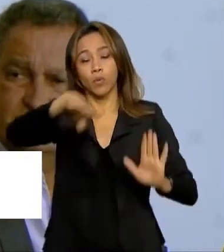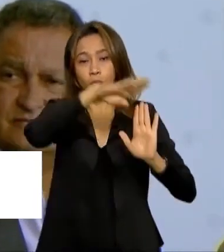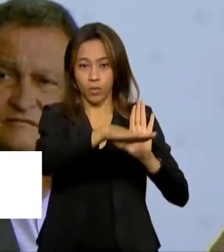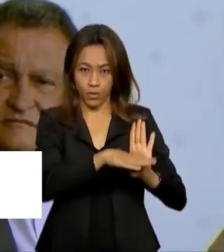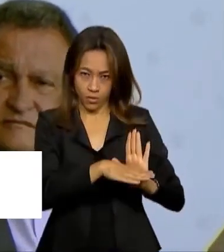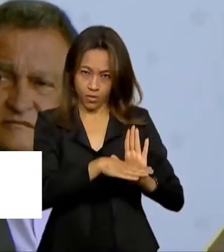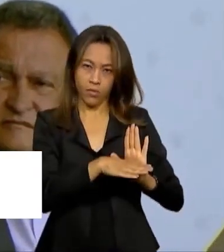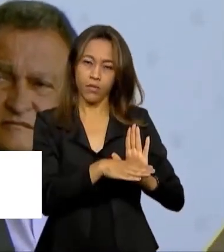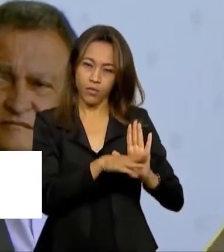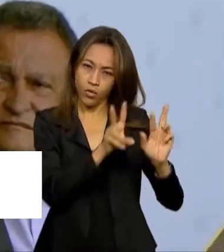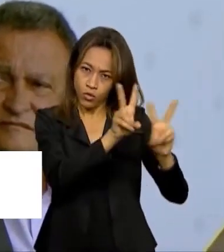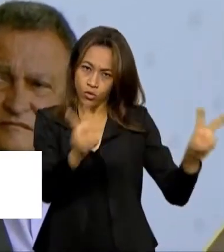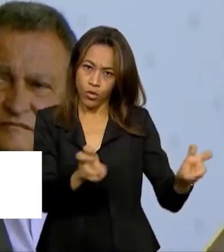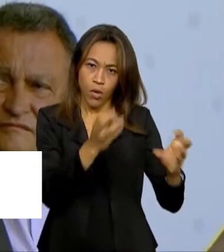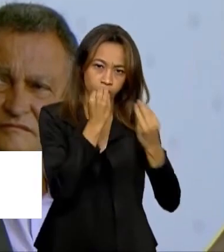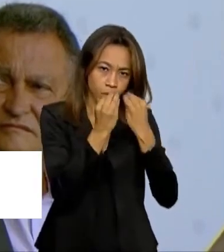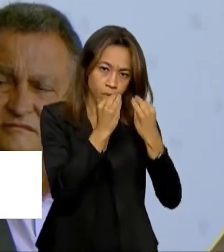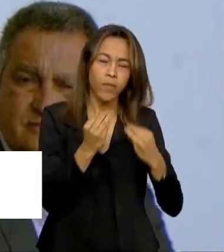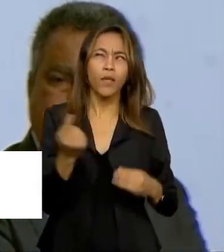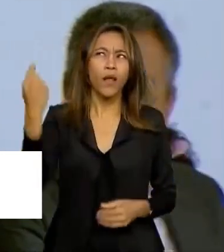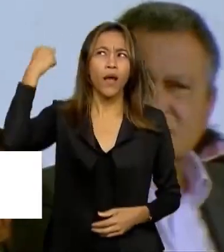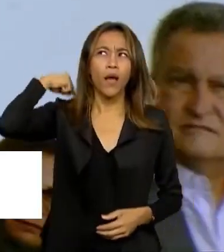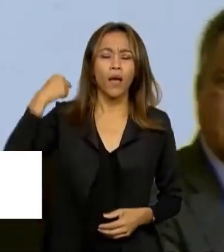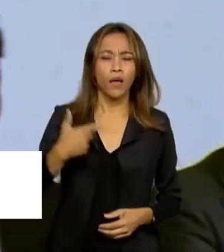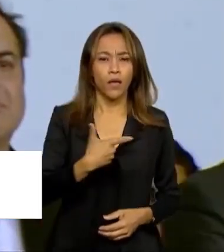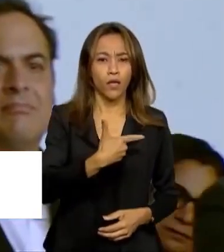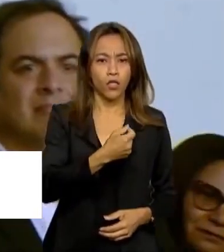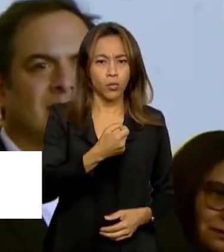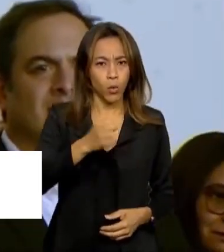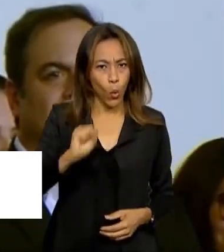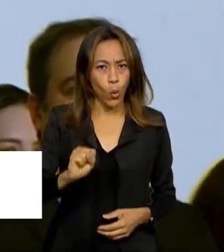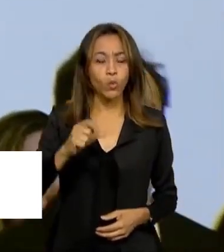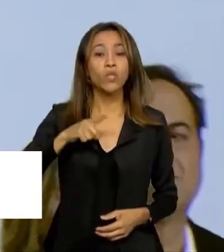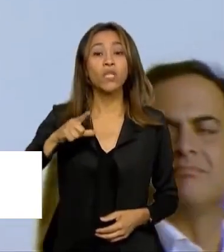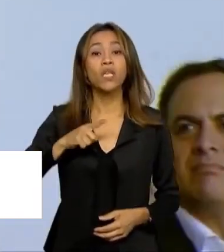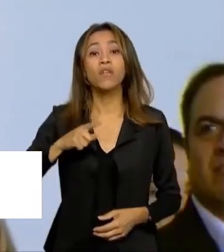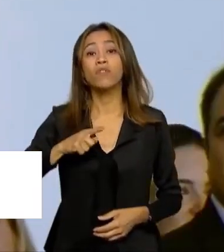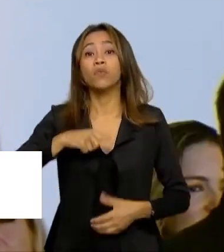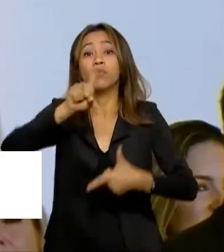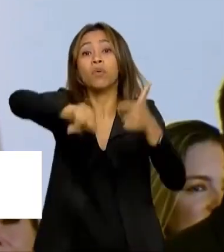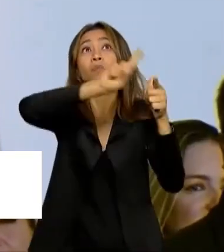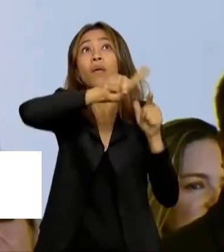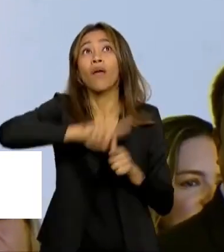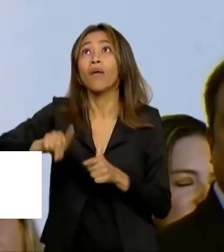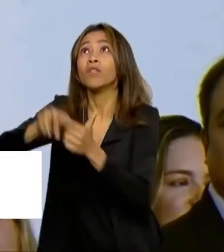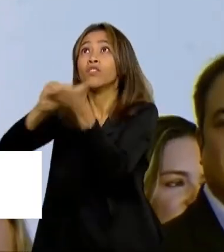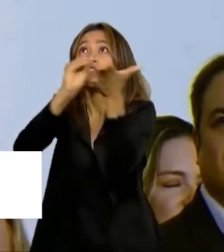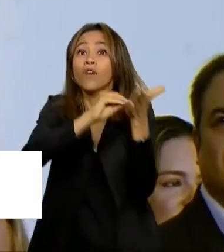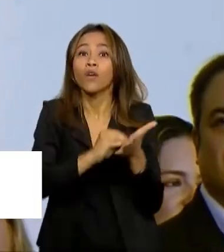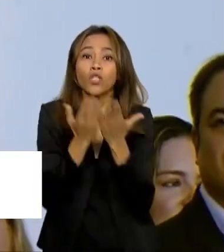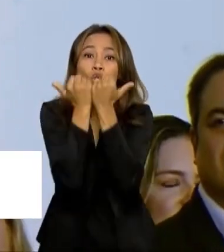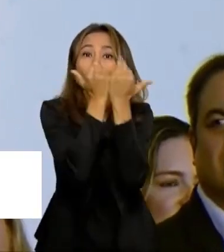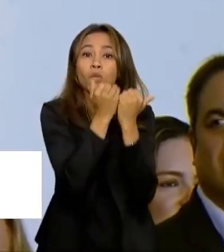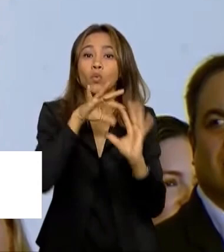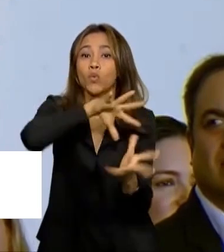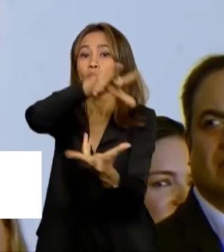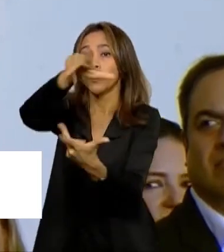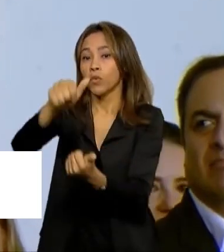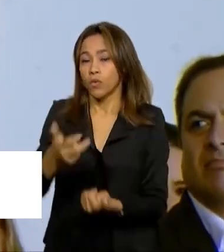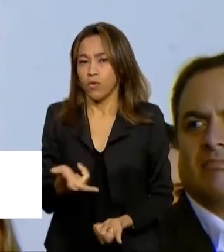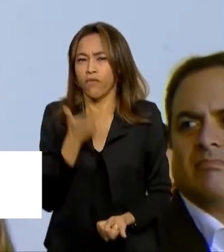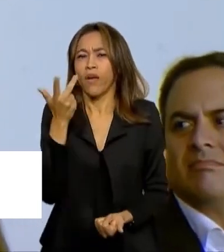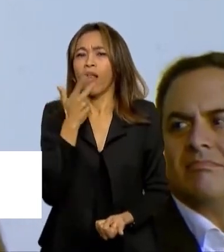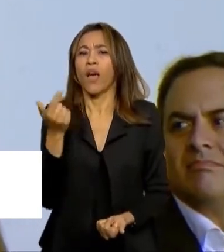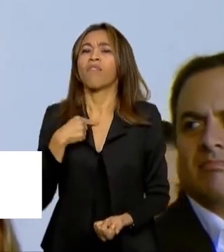explicar uma coisa para vocês. Em 2008, tinha uma crise de alimento no mundo. Diziam que era a China que